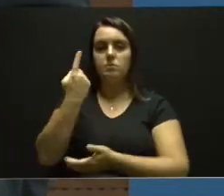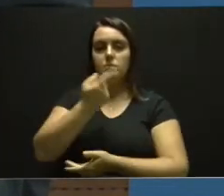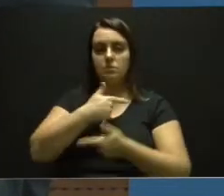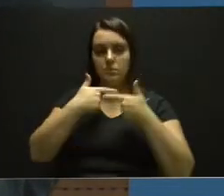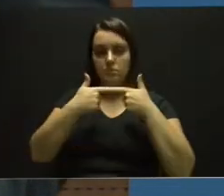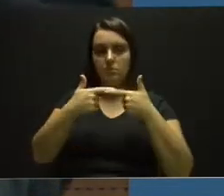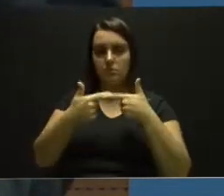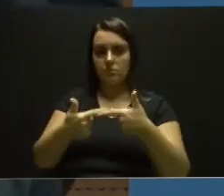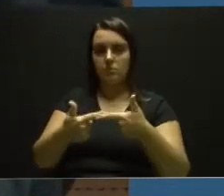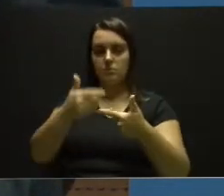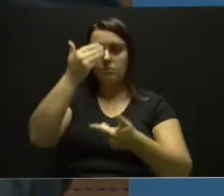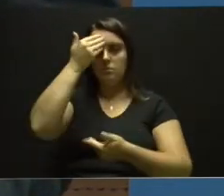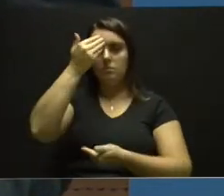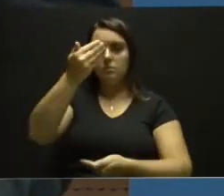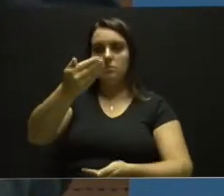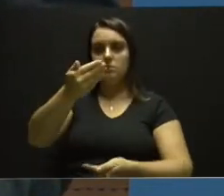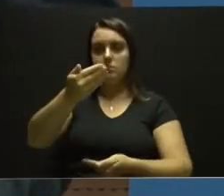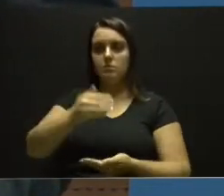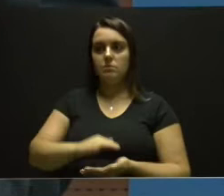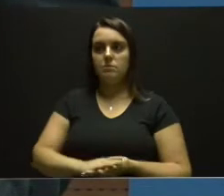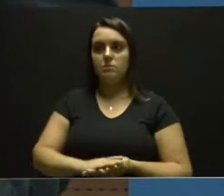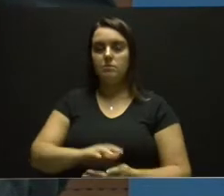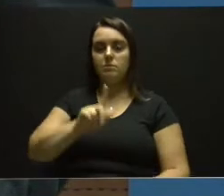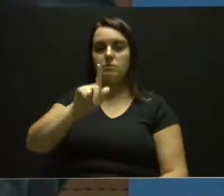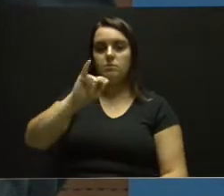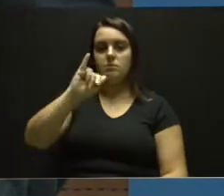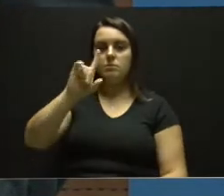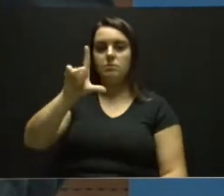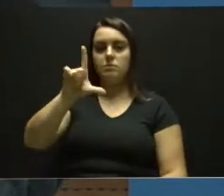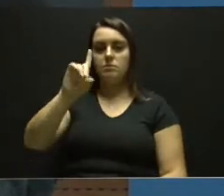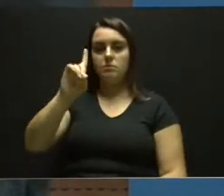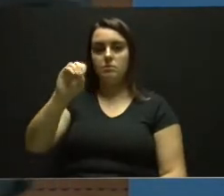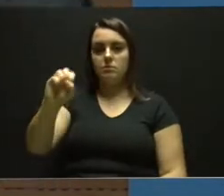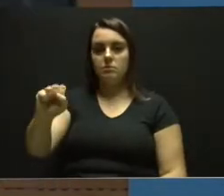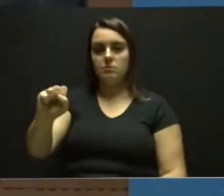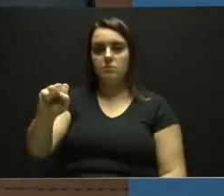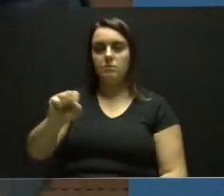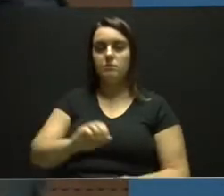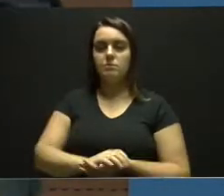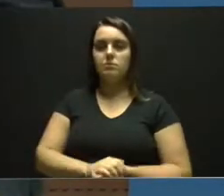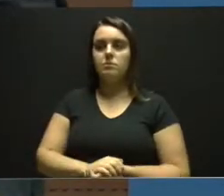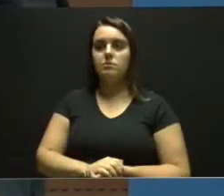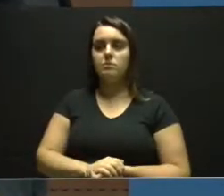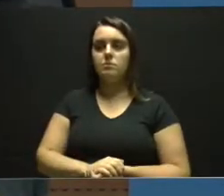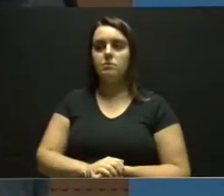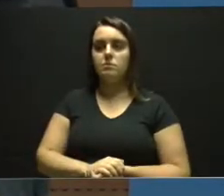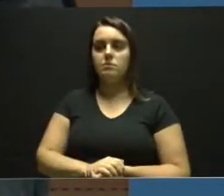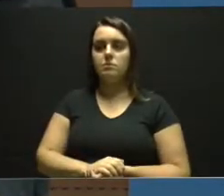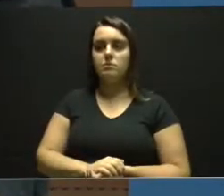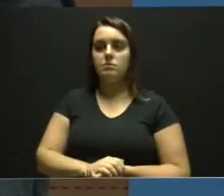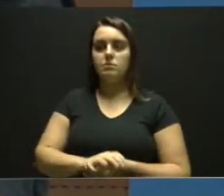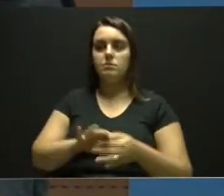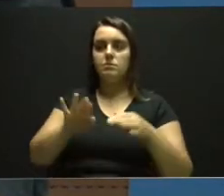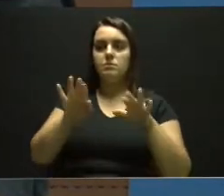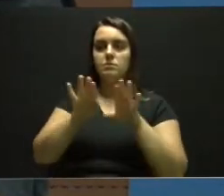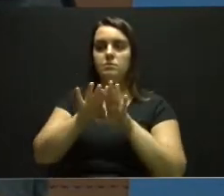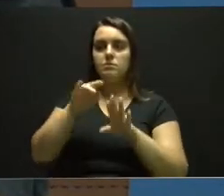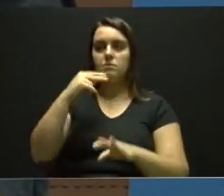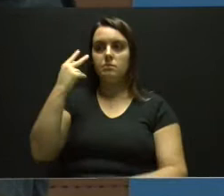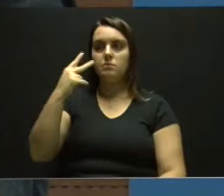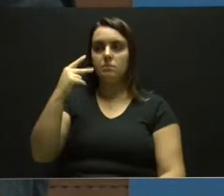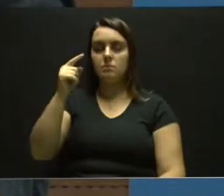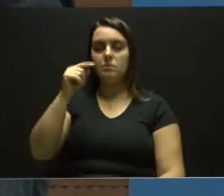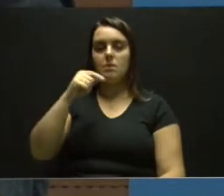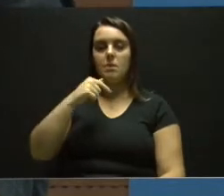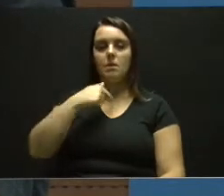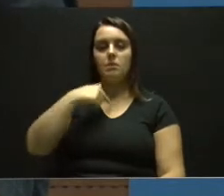é agradecer a ajuda à frança pela indicação o vereador da bancada tá indicando a gente sabe que é